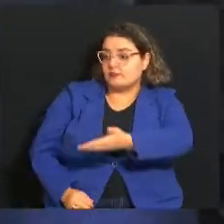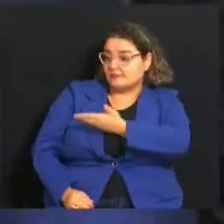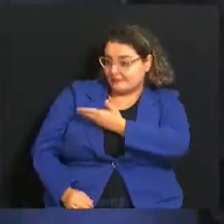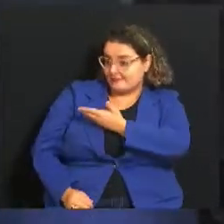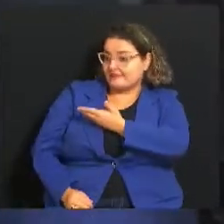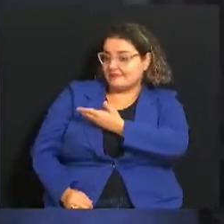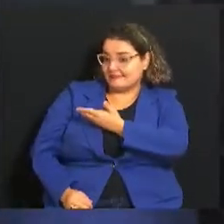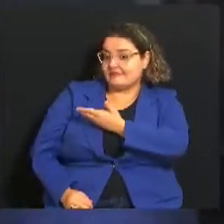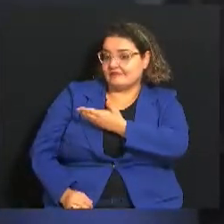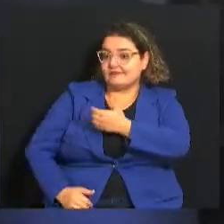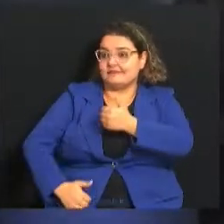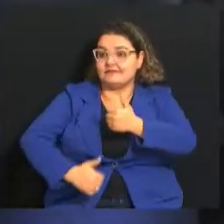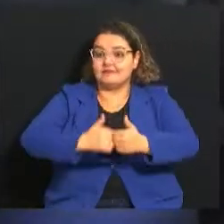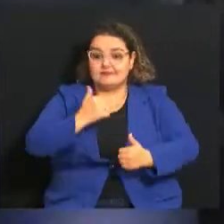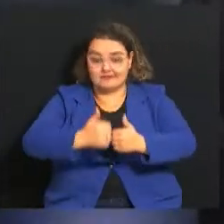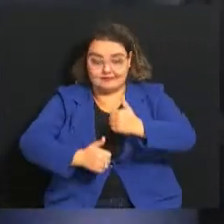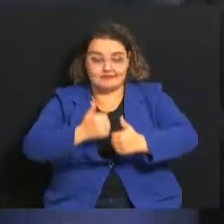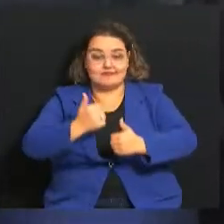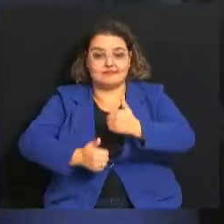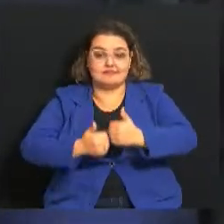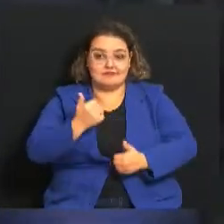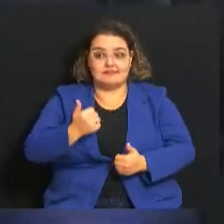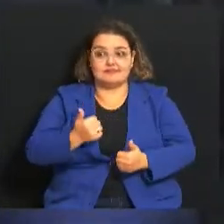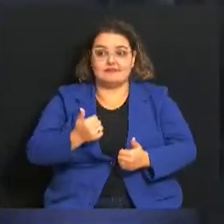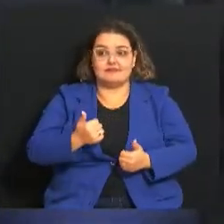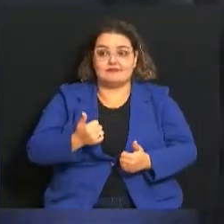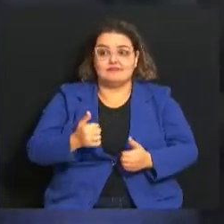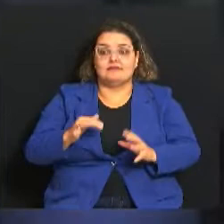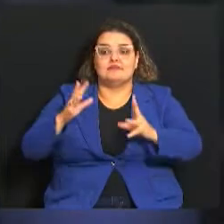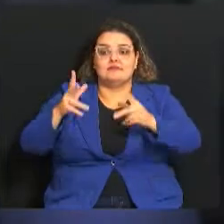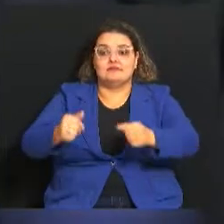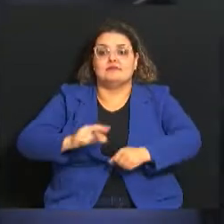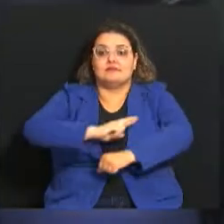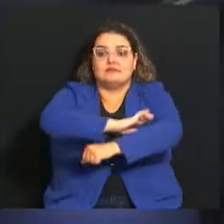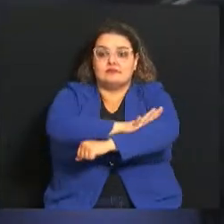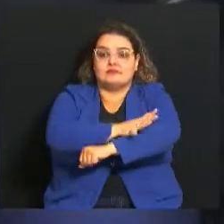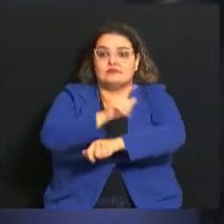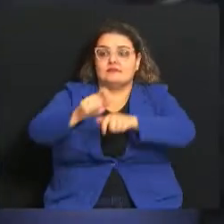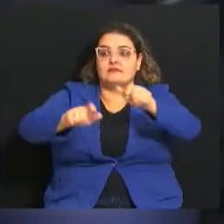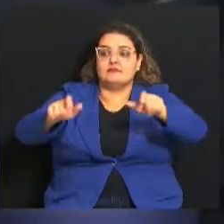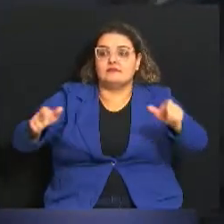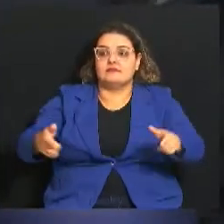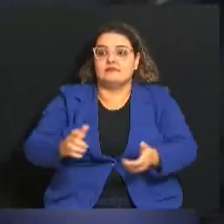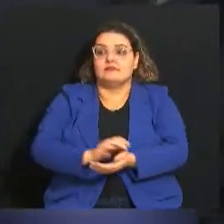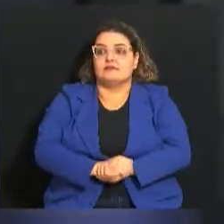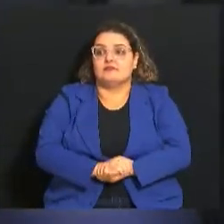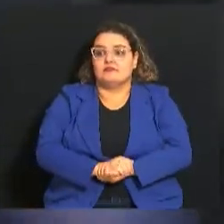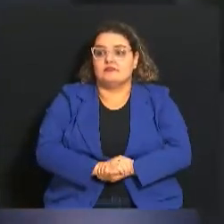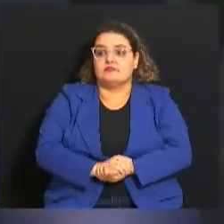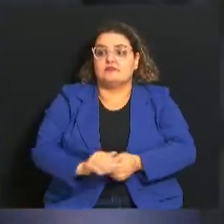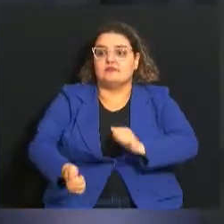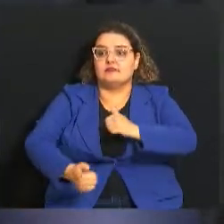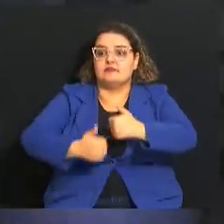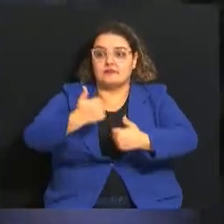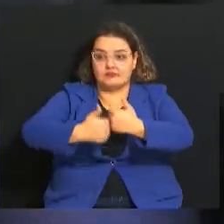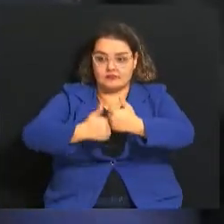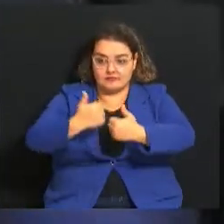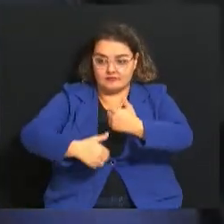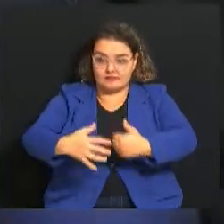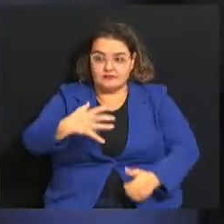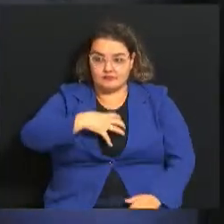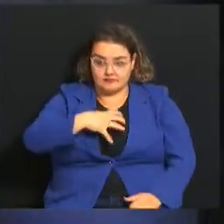futebol ele é feito de jogadores de todas as raças, todas as pessoas, e o esporte em si, essa bandeira, e nós vamos